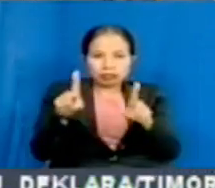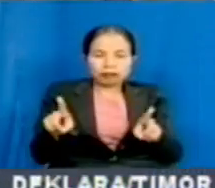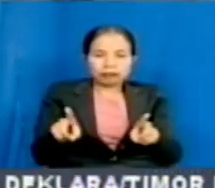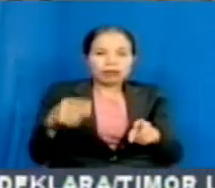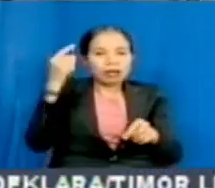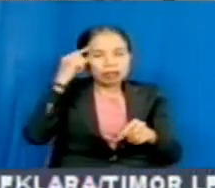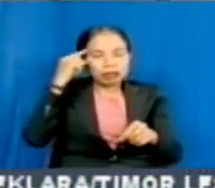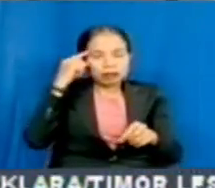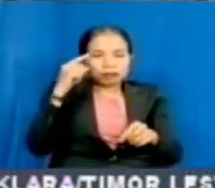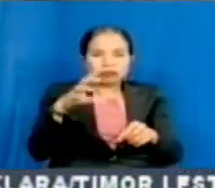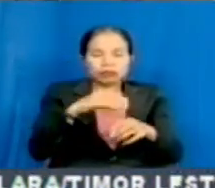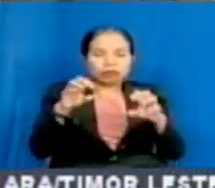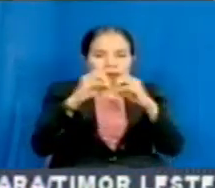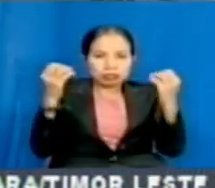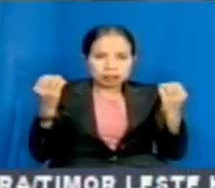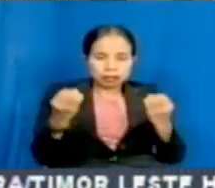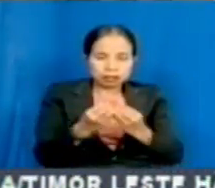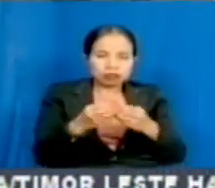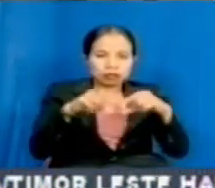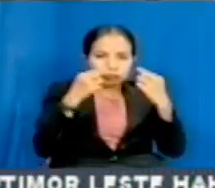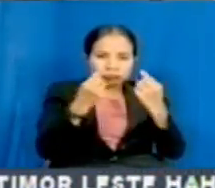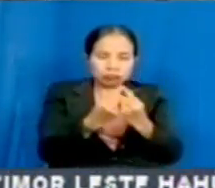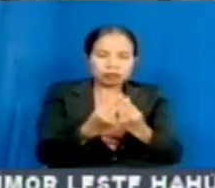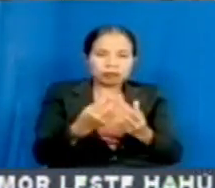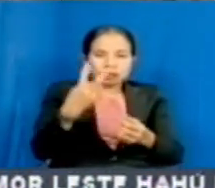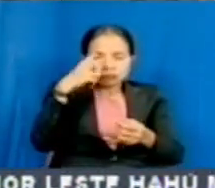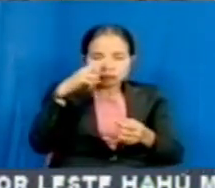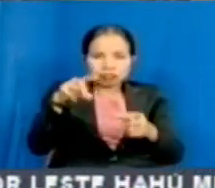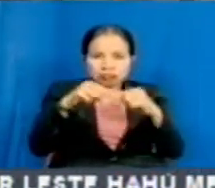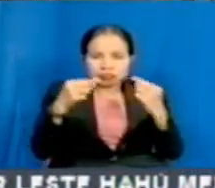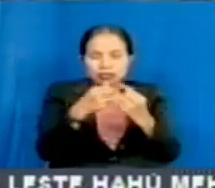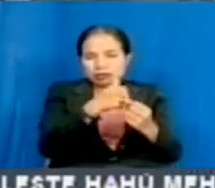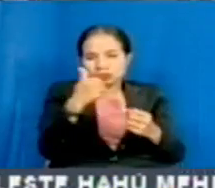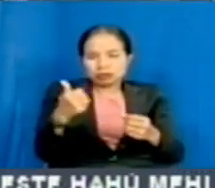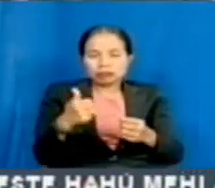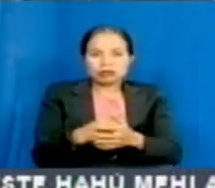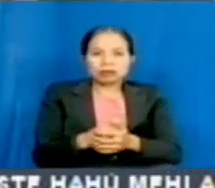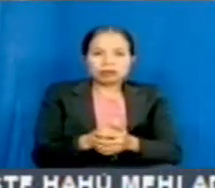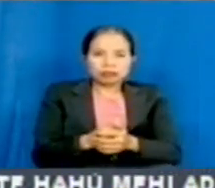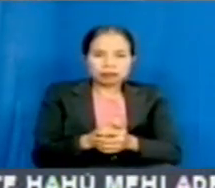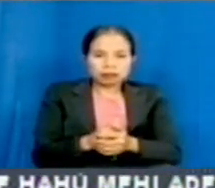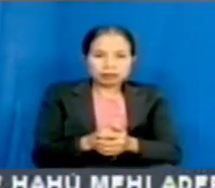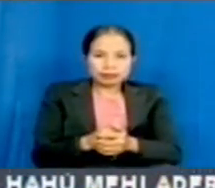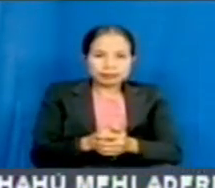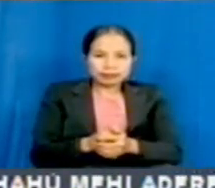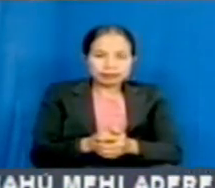diferença hanoi no organização, Huritane organização balo, no Hewai organização selo.